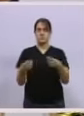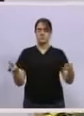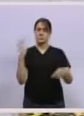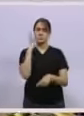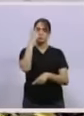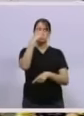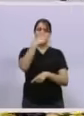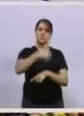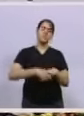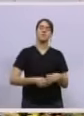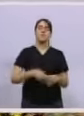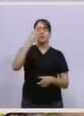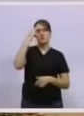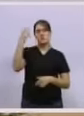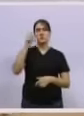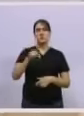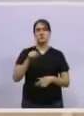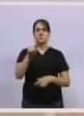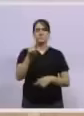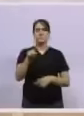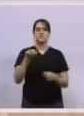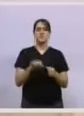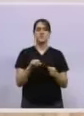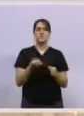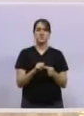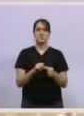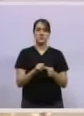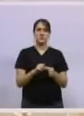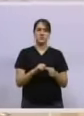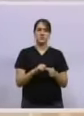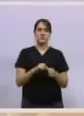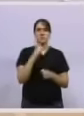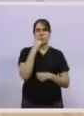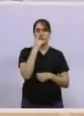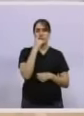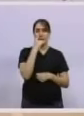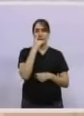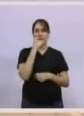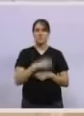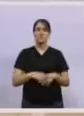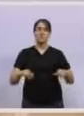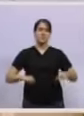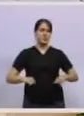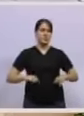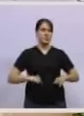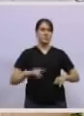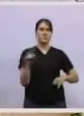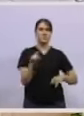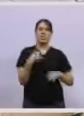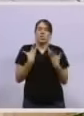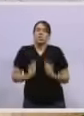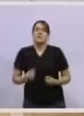A genialidade está justamente em você fazer o processo contrário. Eu não permito que isso me destrua, eu é que construo a